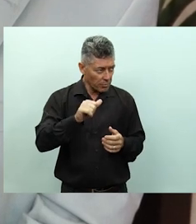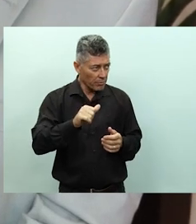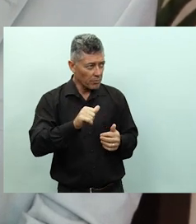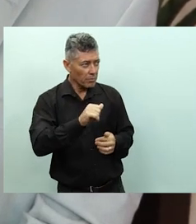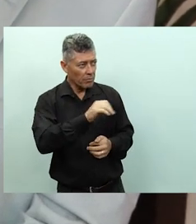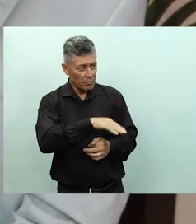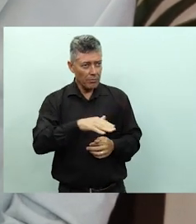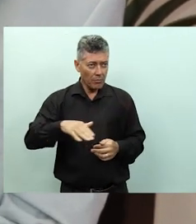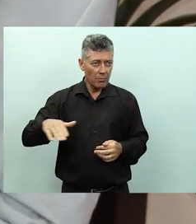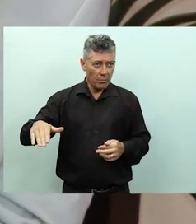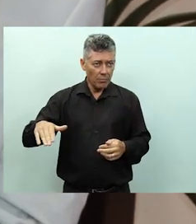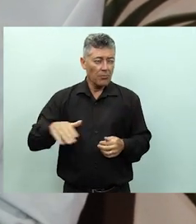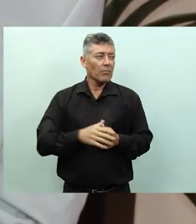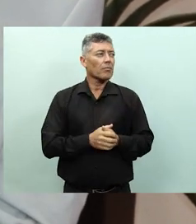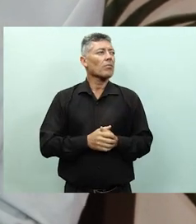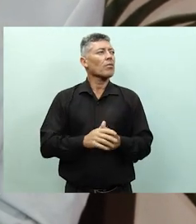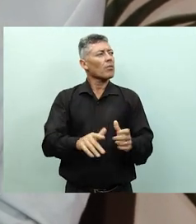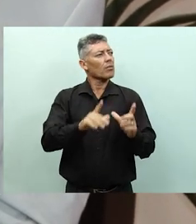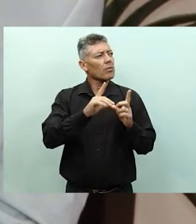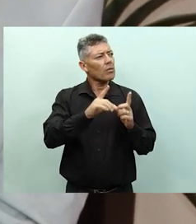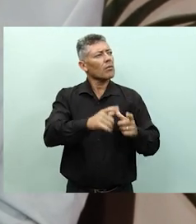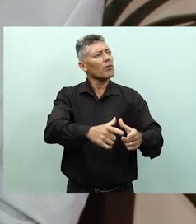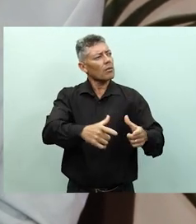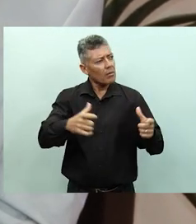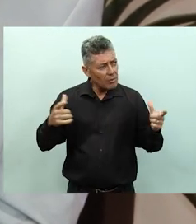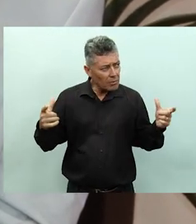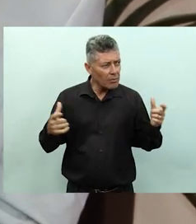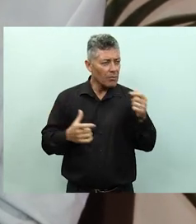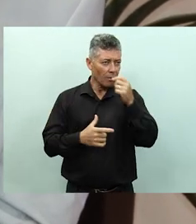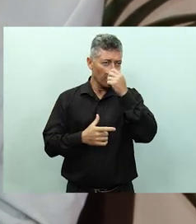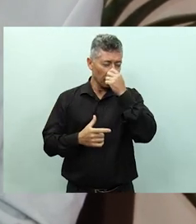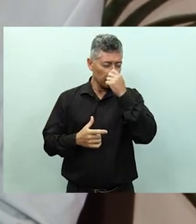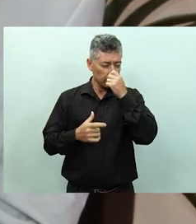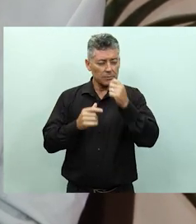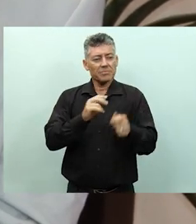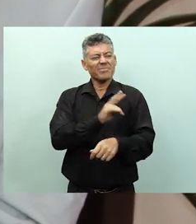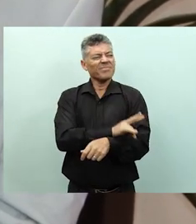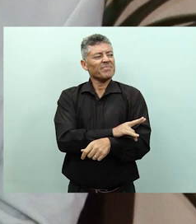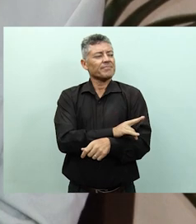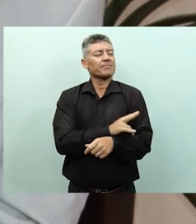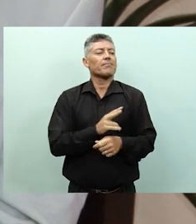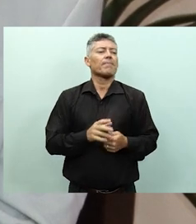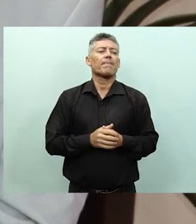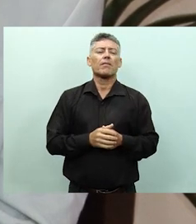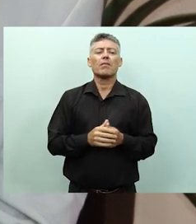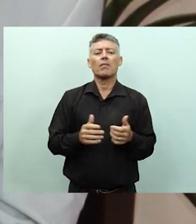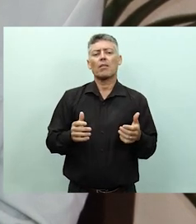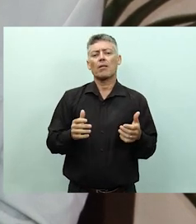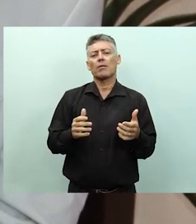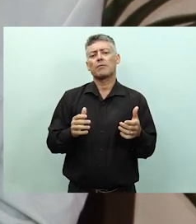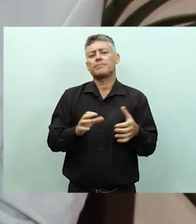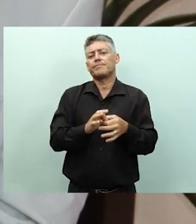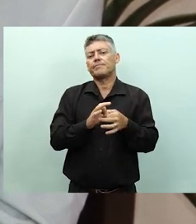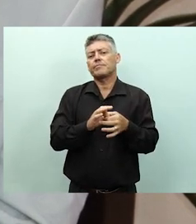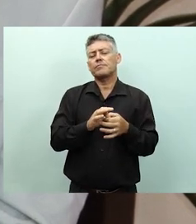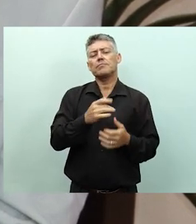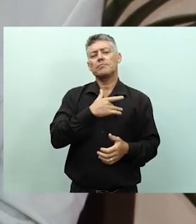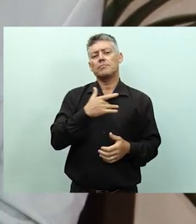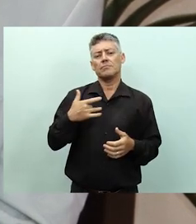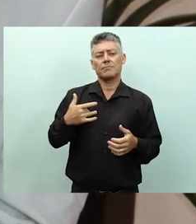Recriança, fez o projeto crescer. Dona Vilma fez unidade de saúde.